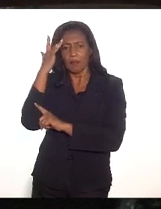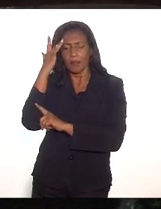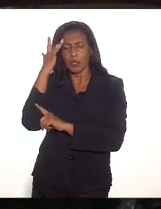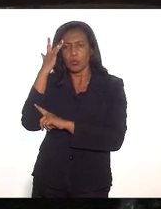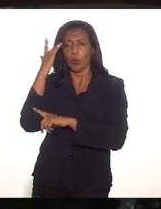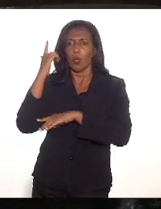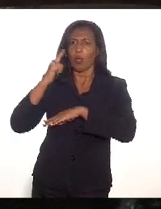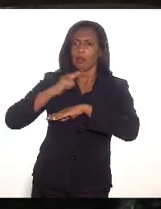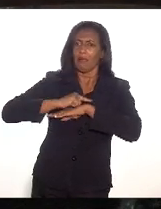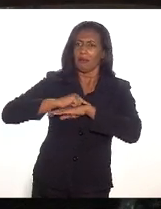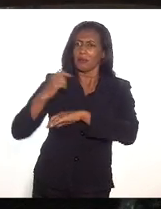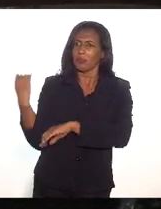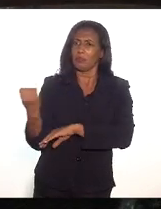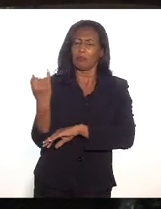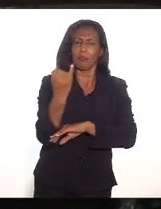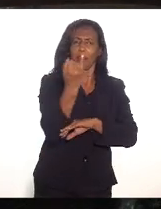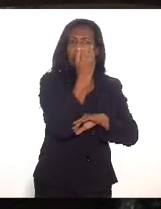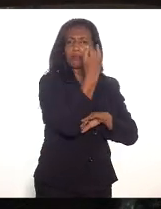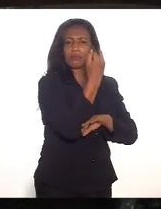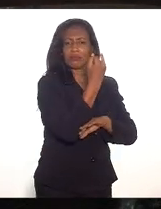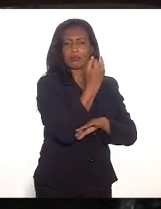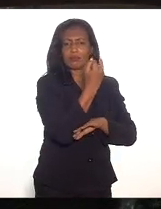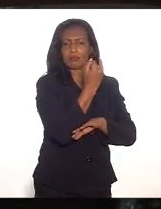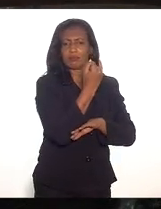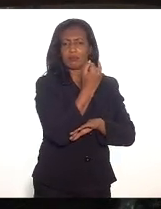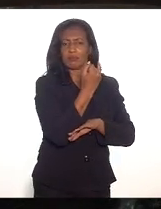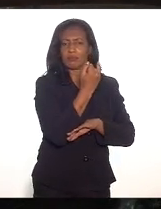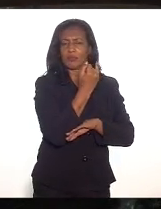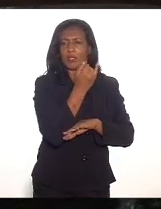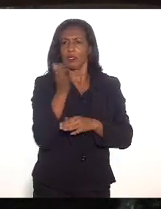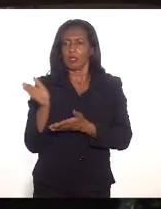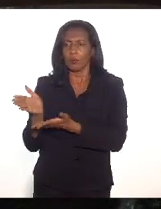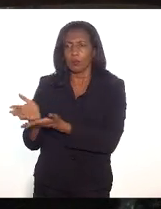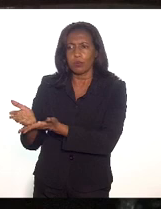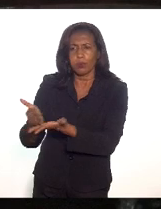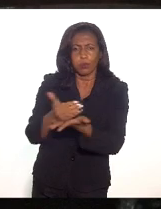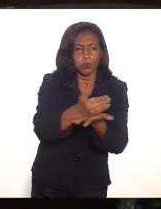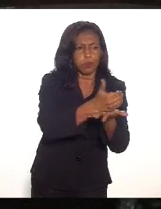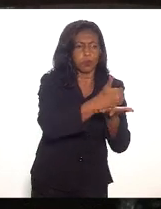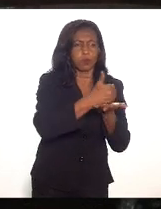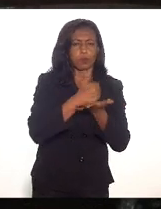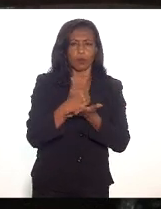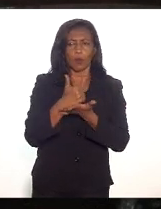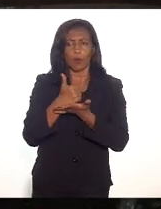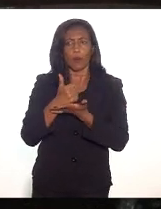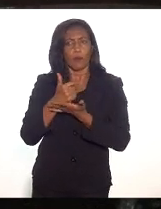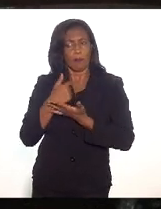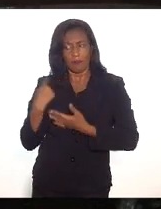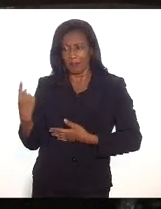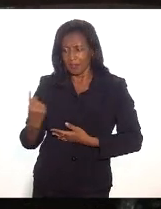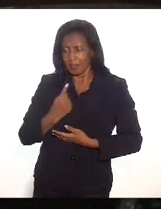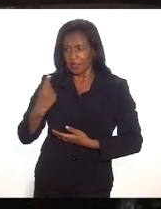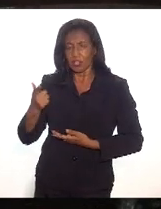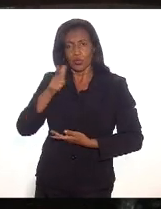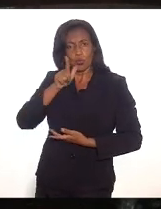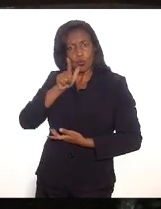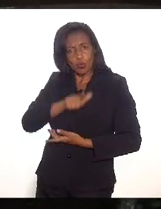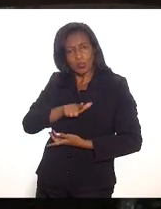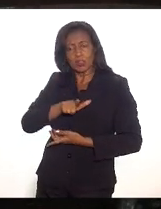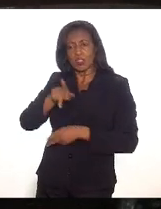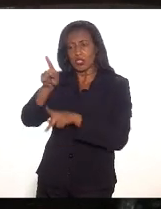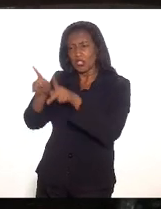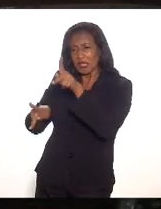papel indutor, alocar recursos para que a gente tire a população